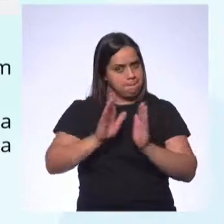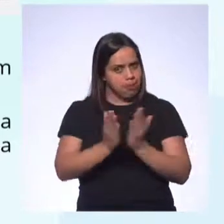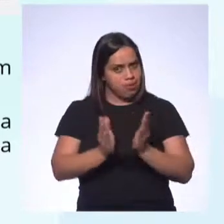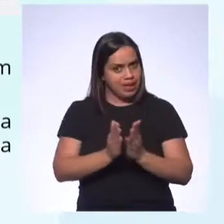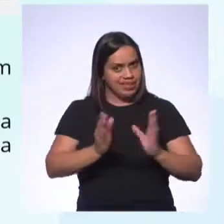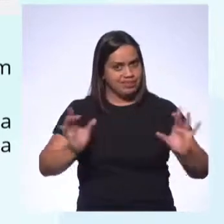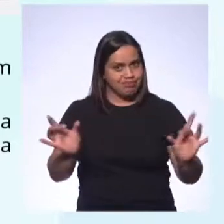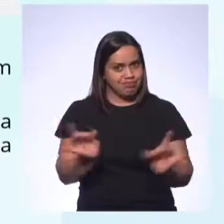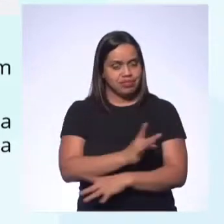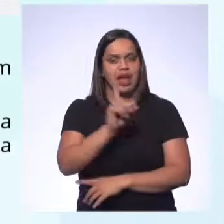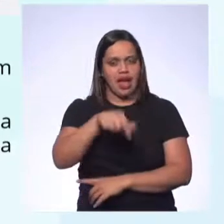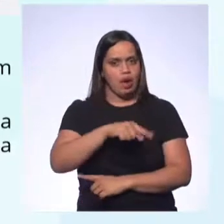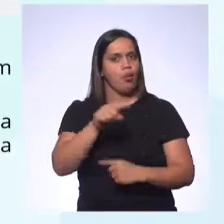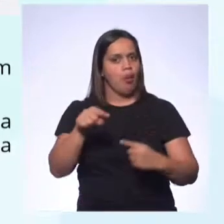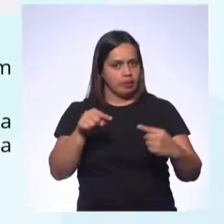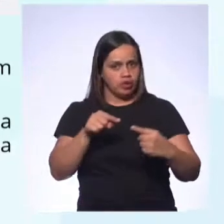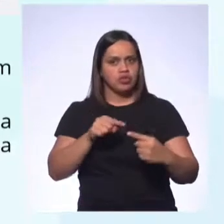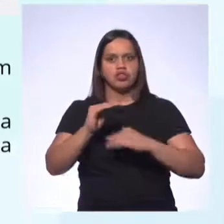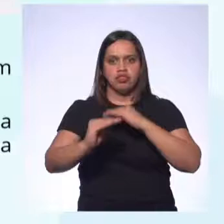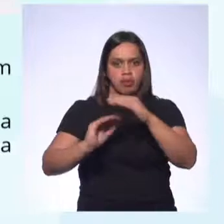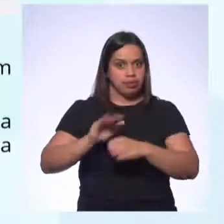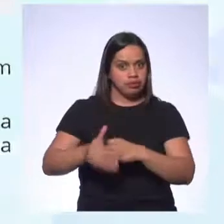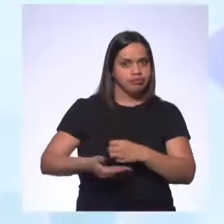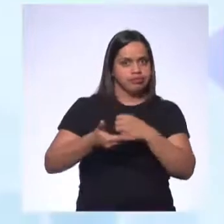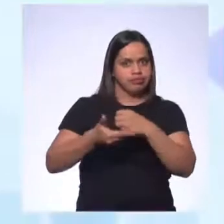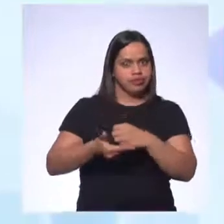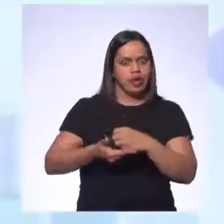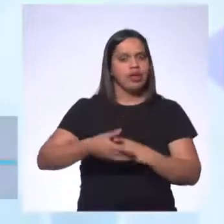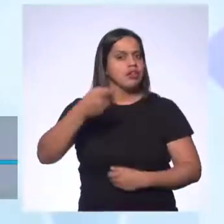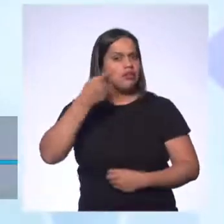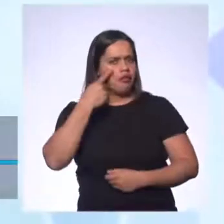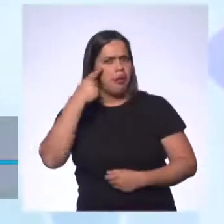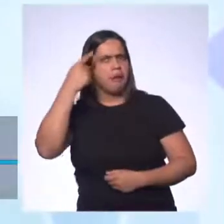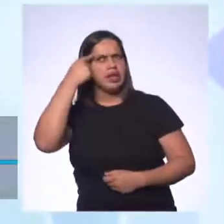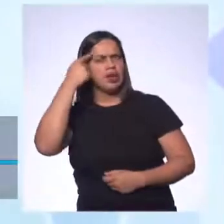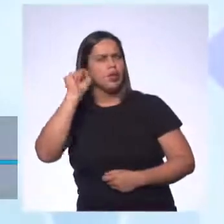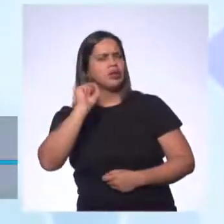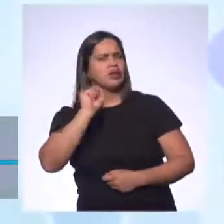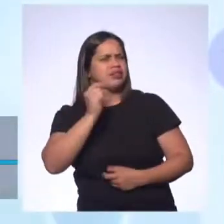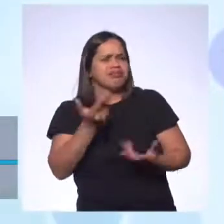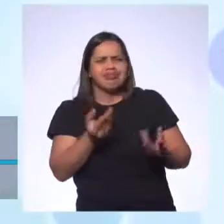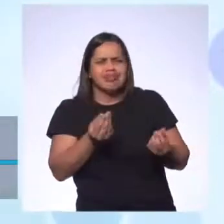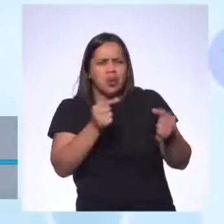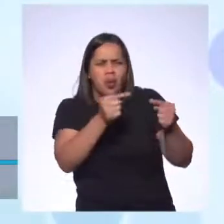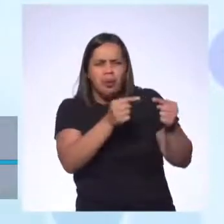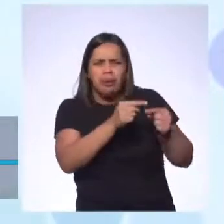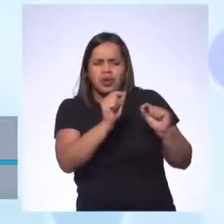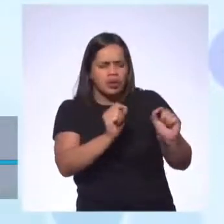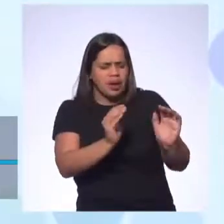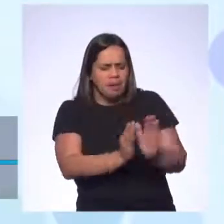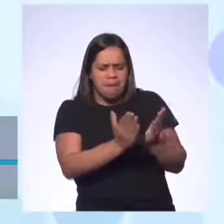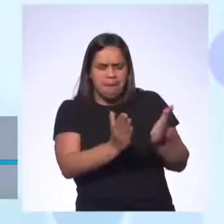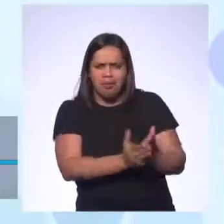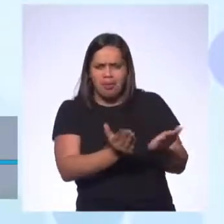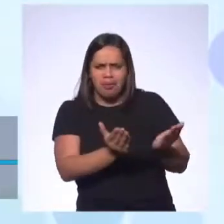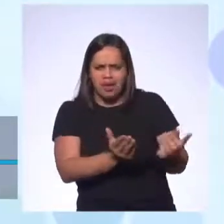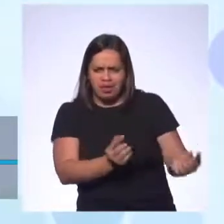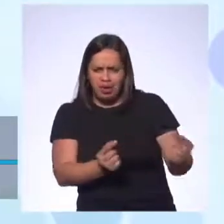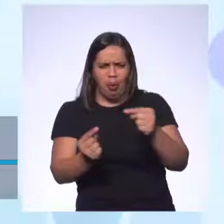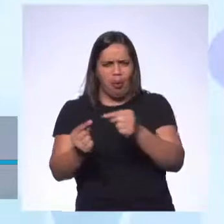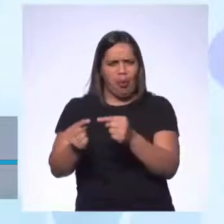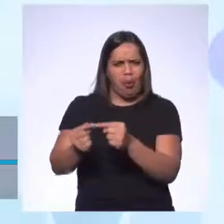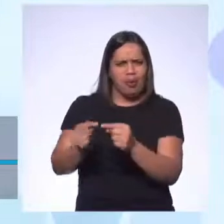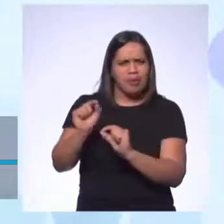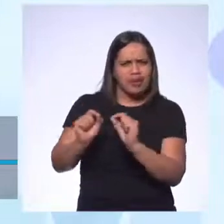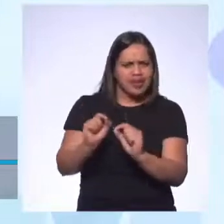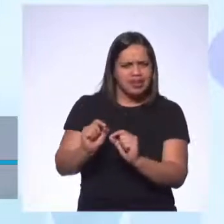desenvolvimento sustentável. Para você já começar a pensar, o que será que a pobreza tem a ver com desenvolvimento sustentável?